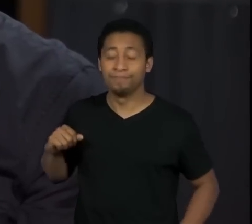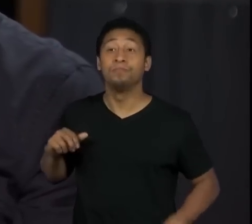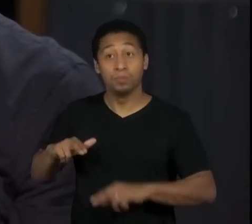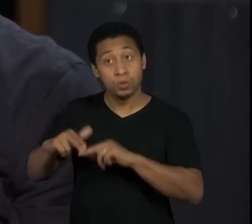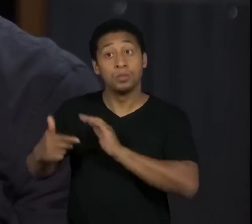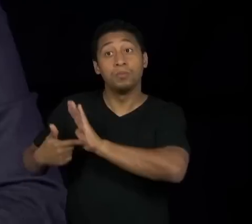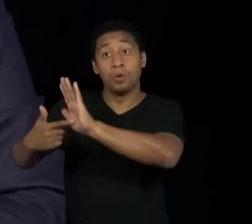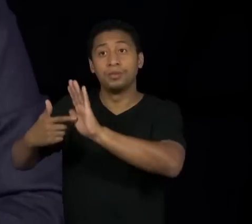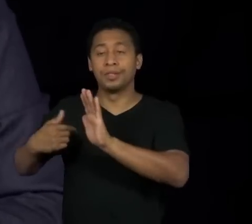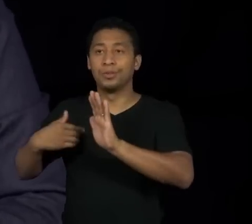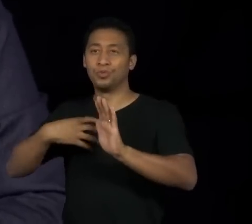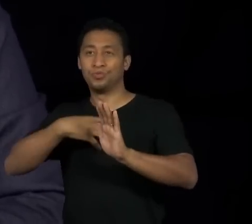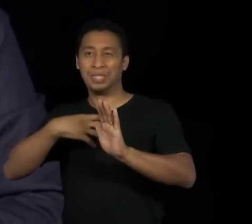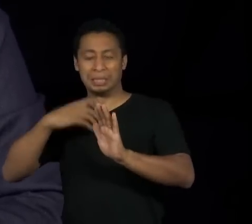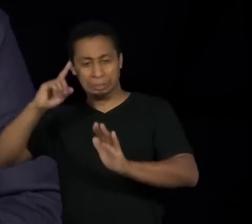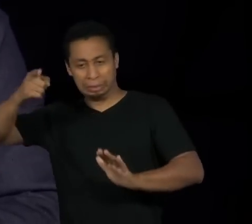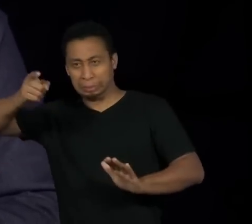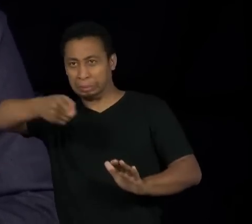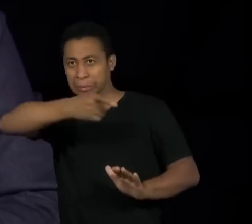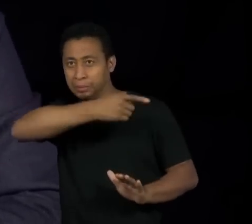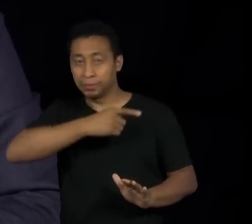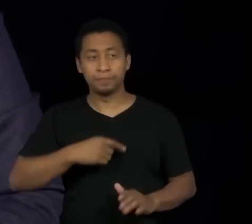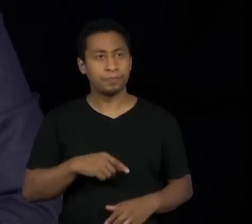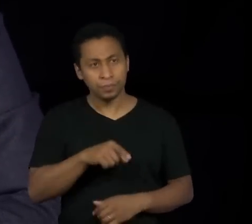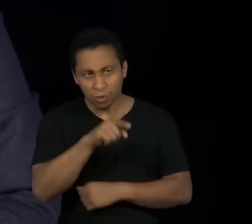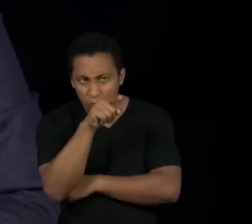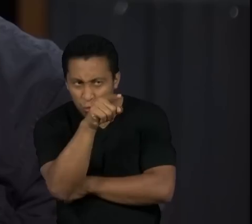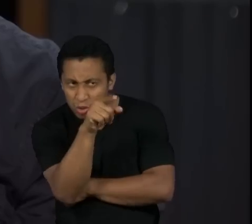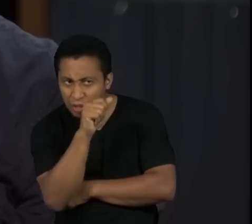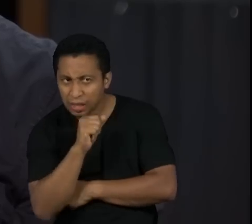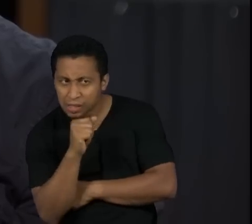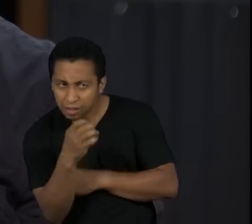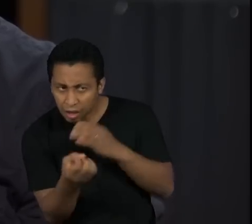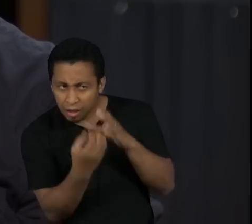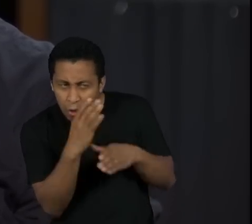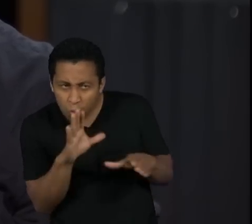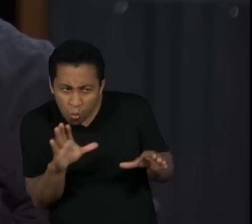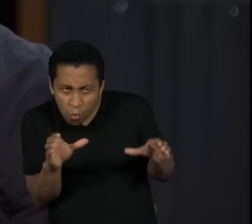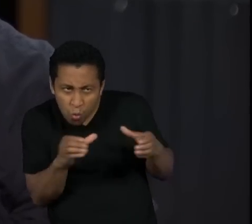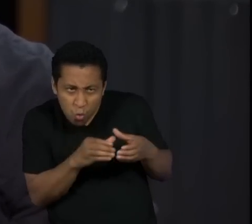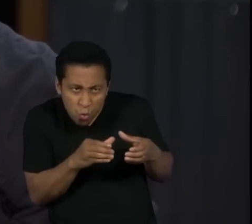domínio. O Eduardo, você está fundando uma seita?